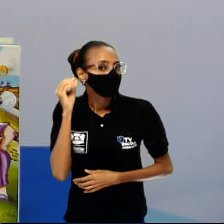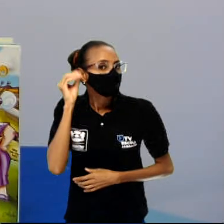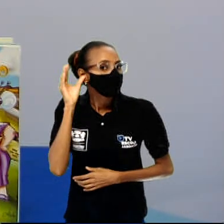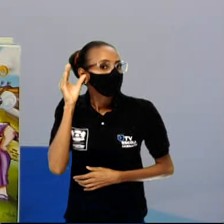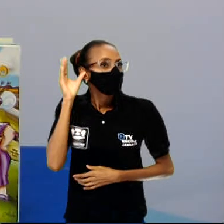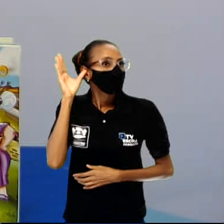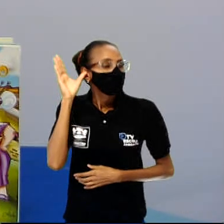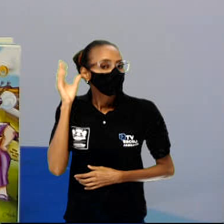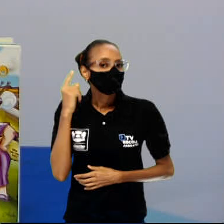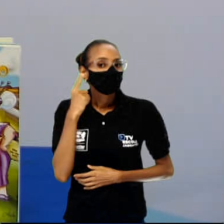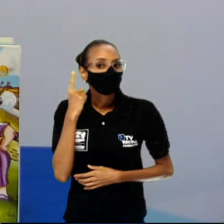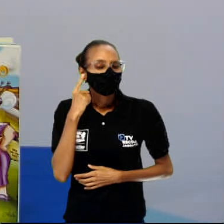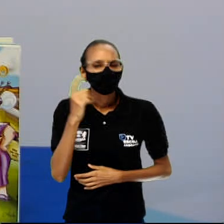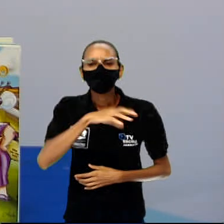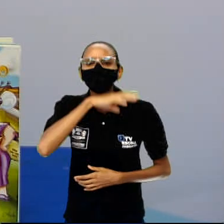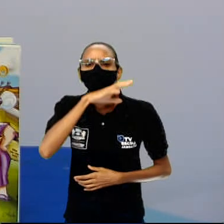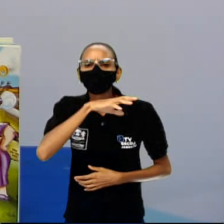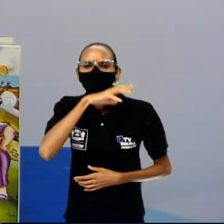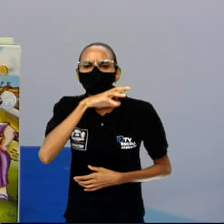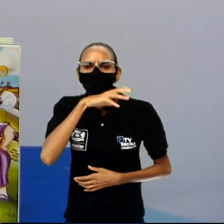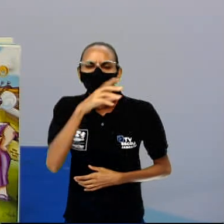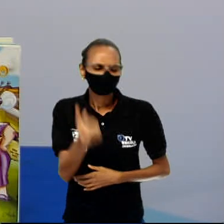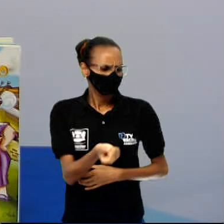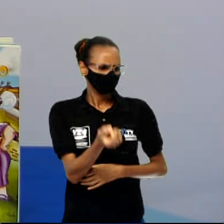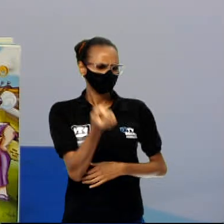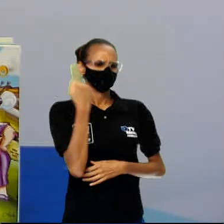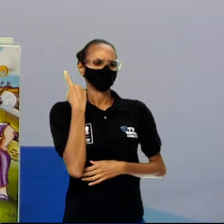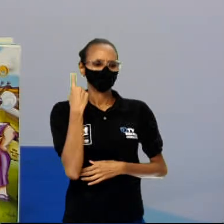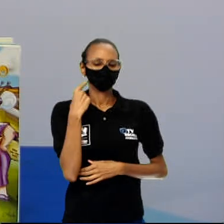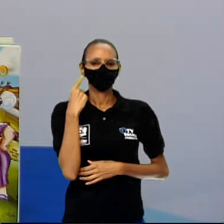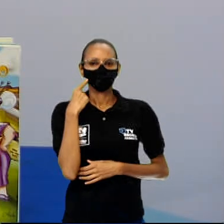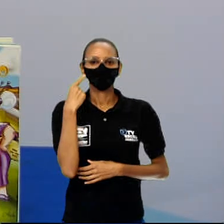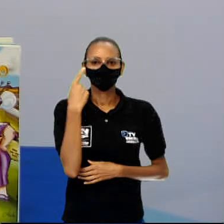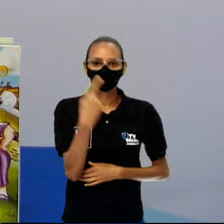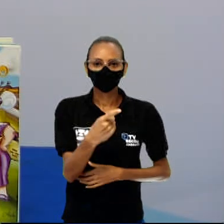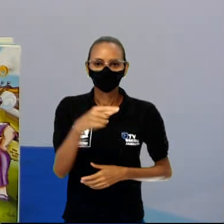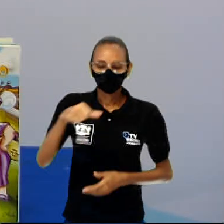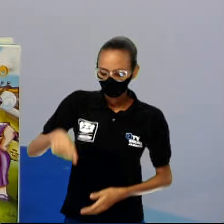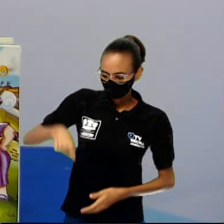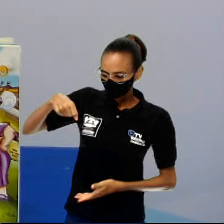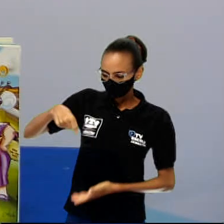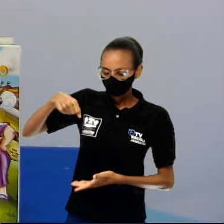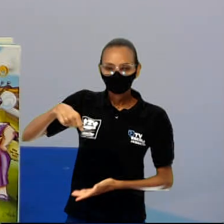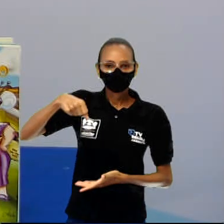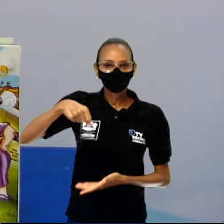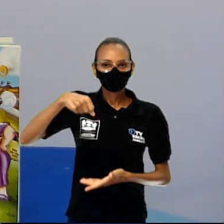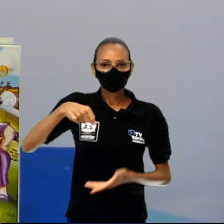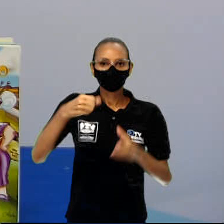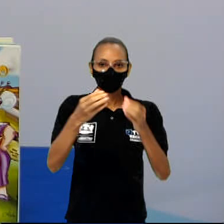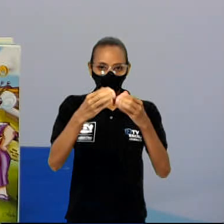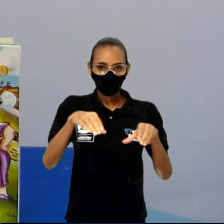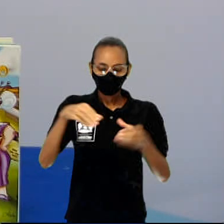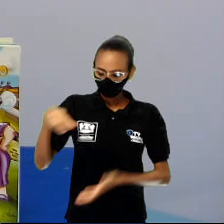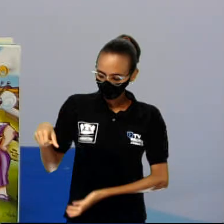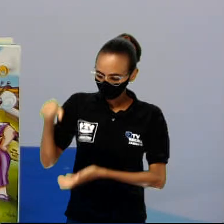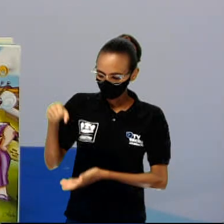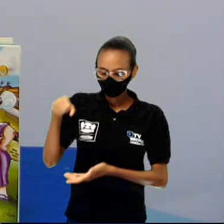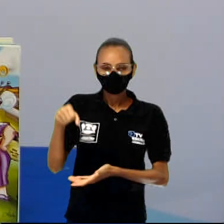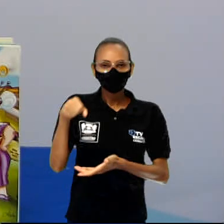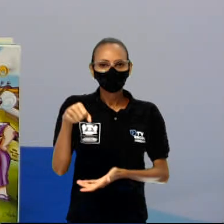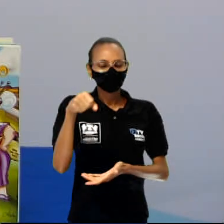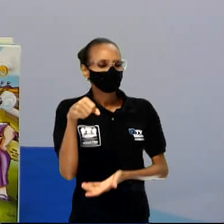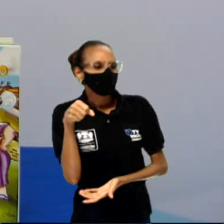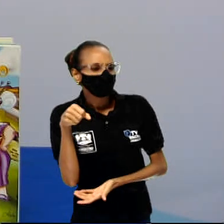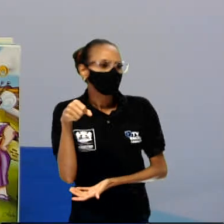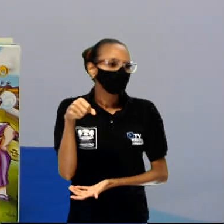o barulho dos animais, uma coisa esquisita, e ela foi lá, pegou sua cestinha de coletar os ovos, que ela sempre recolhia, e foi